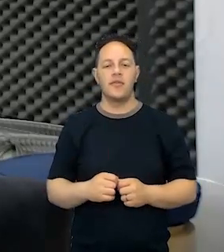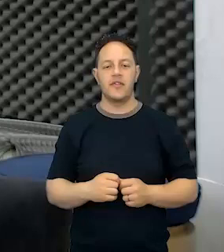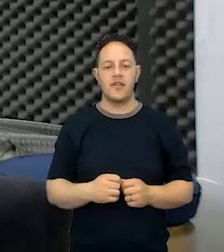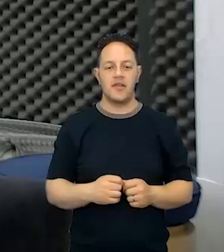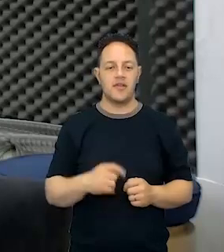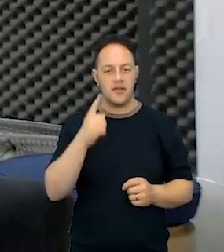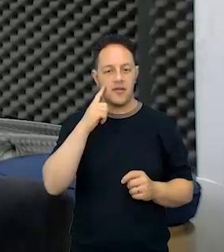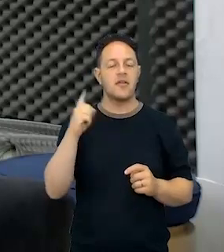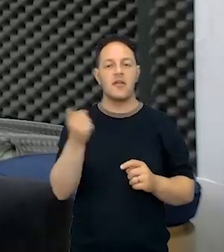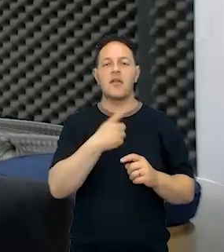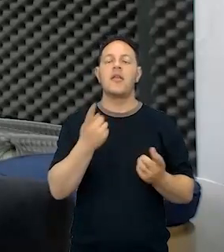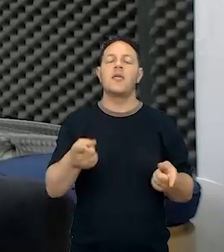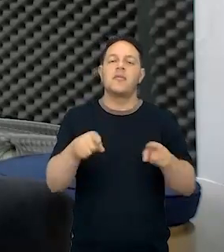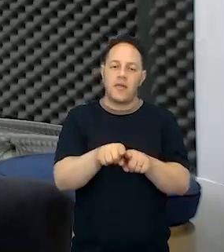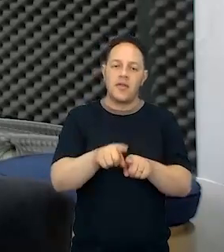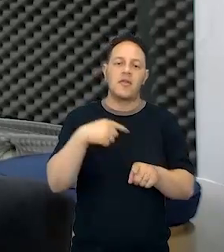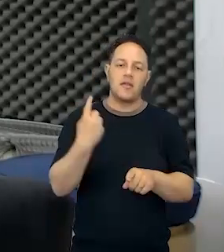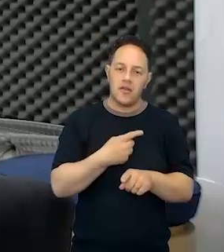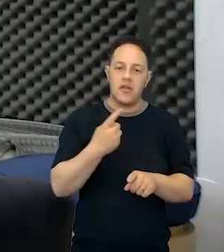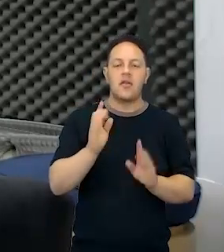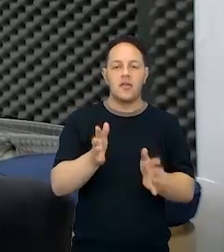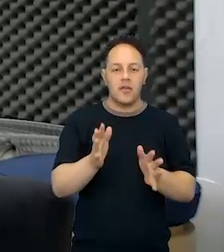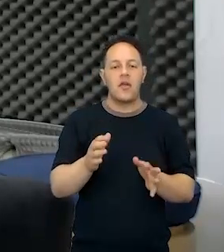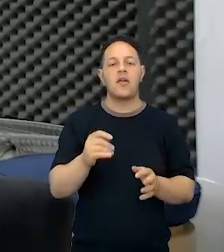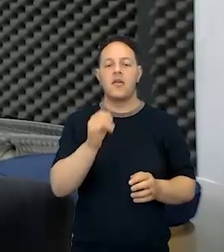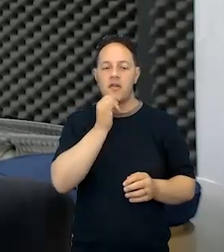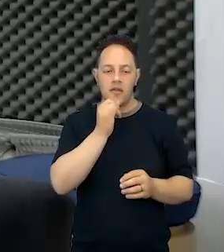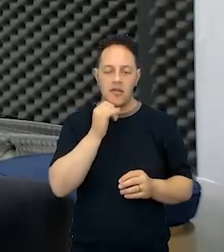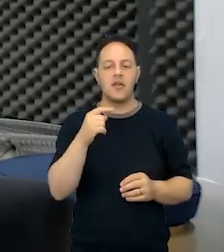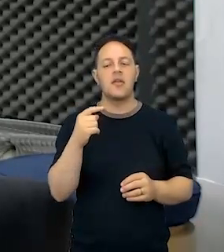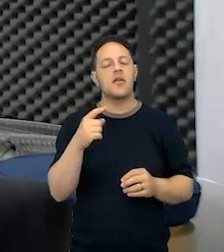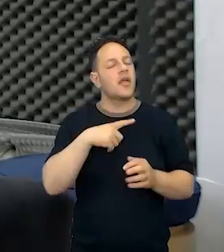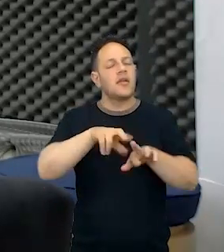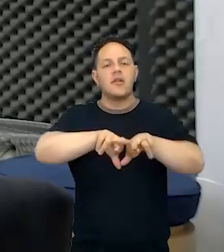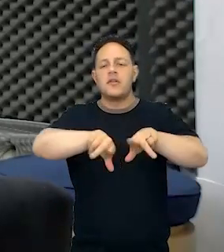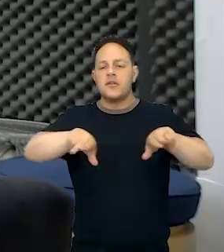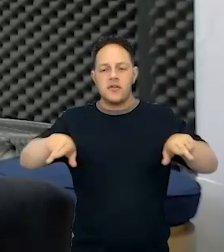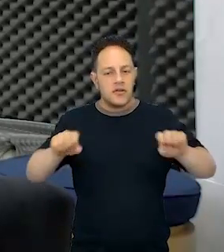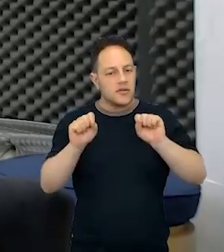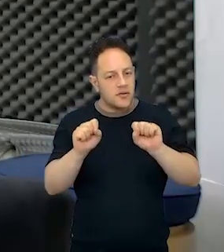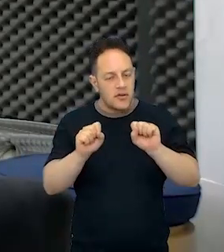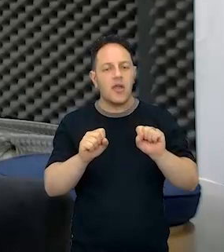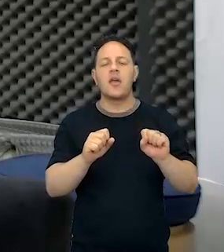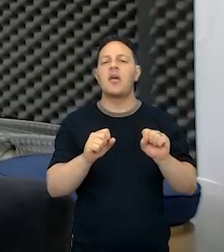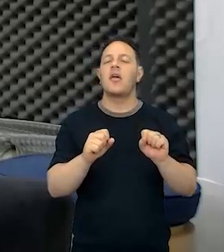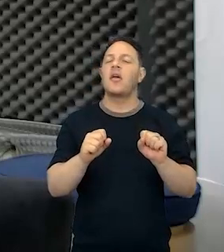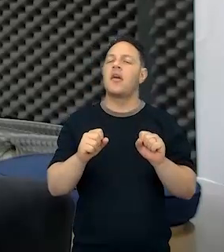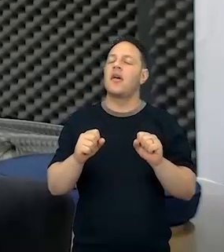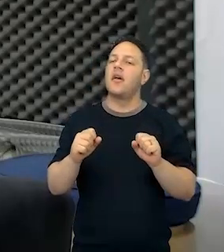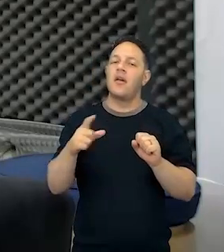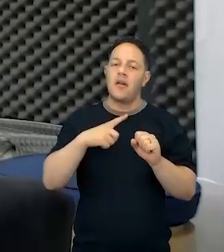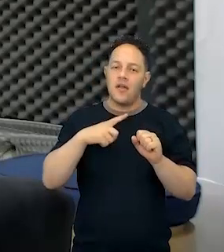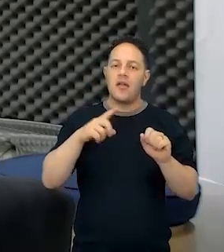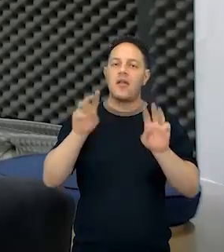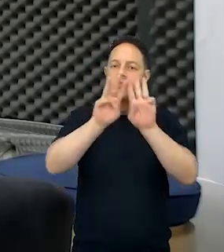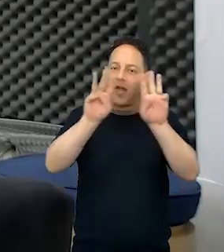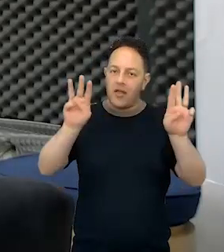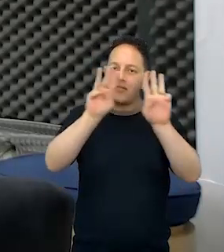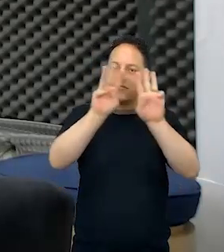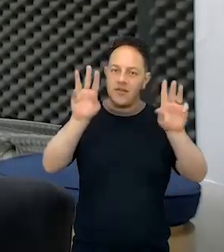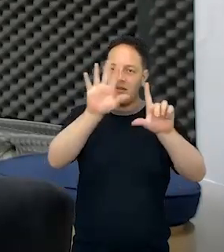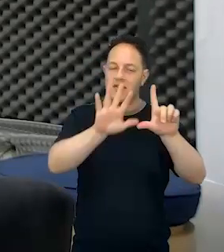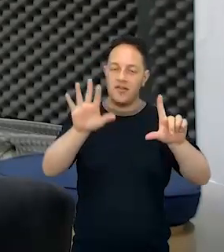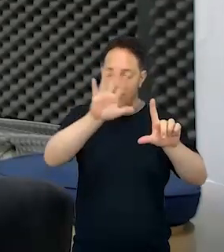é uma grande parceira nossa e diversas outras plataformas que estão citadas aí fazem parceria